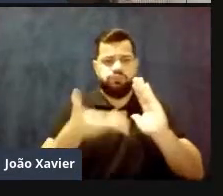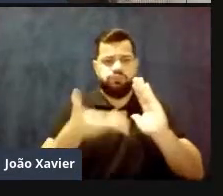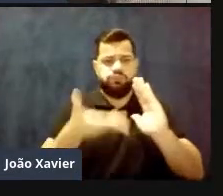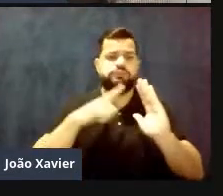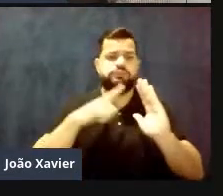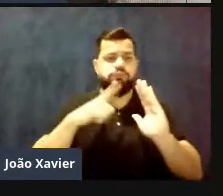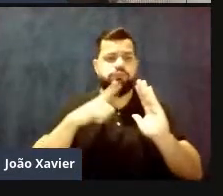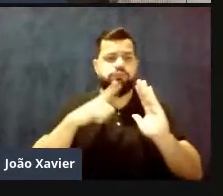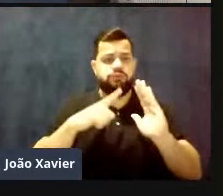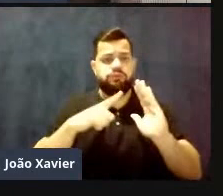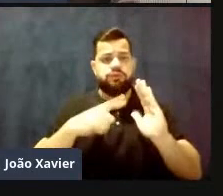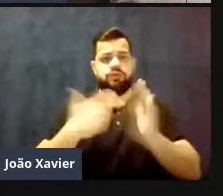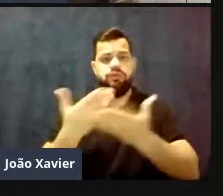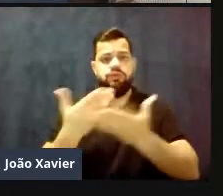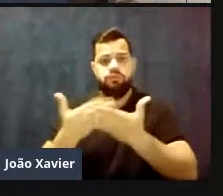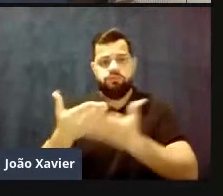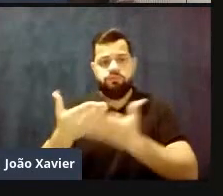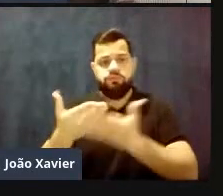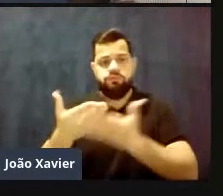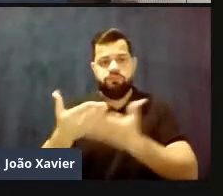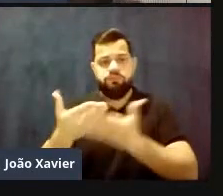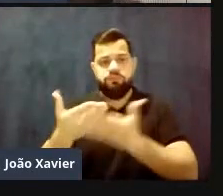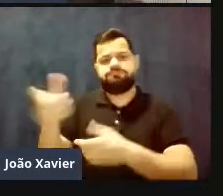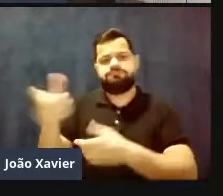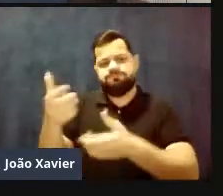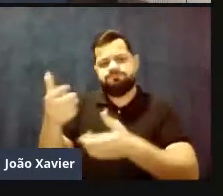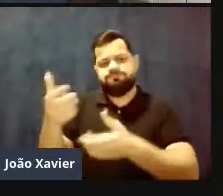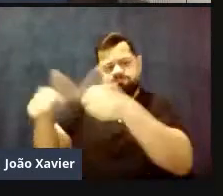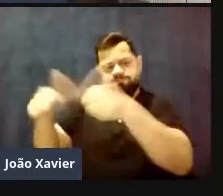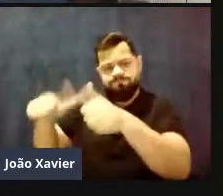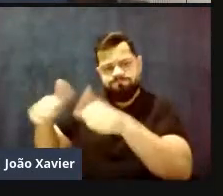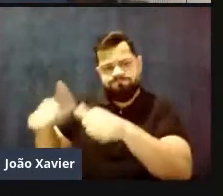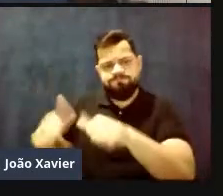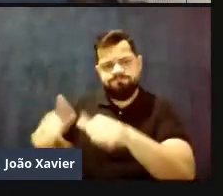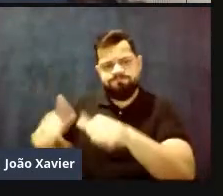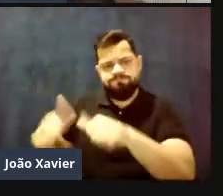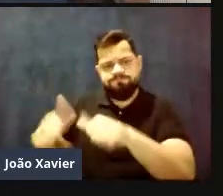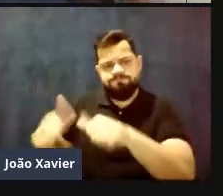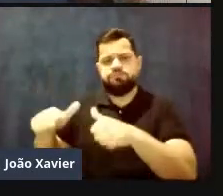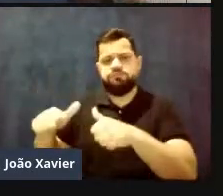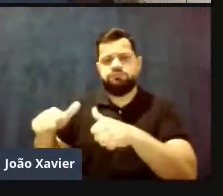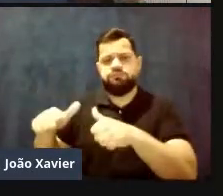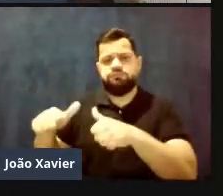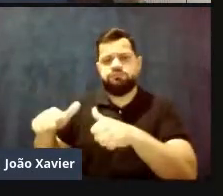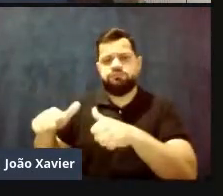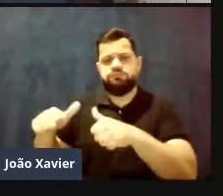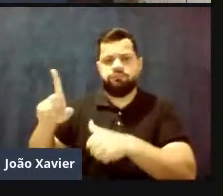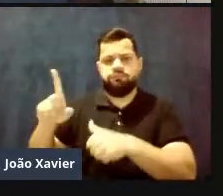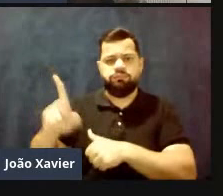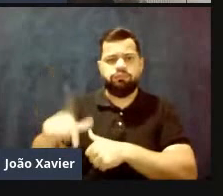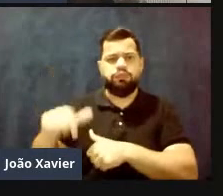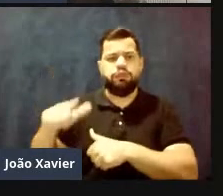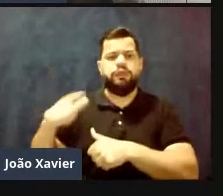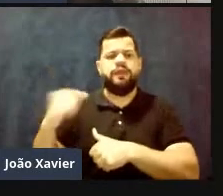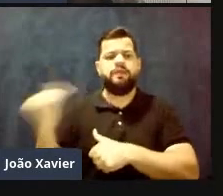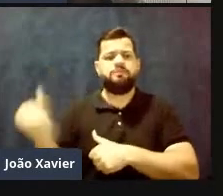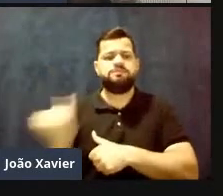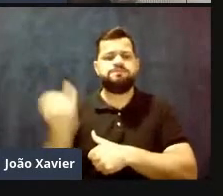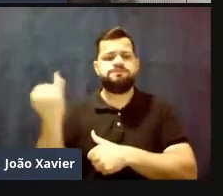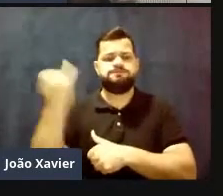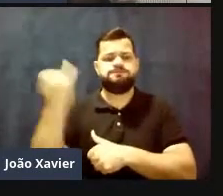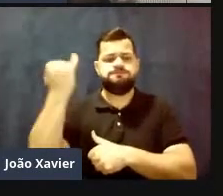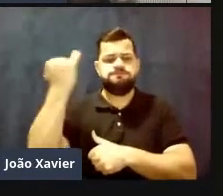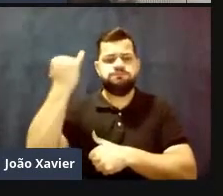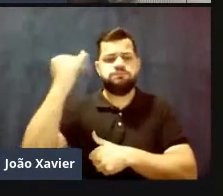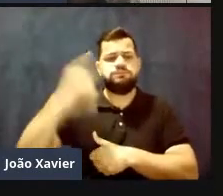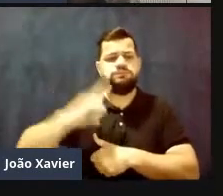ele é triado, ele vai ser avaliado. Eu coloquei a avaliação em amarelo para vocês, porque é ponto fundamental. Não existe avaliação